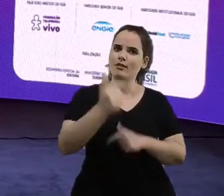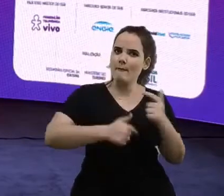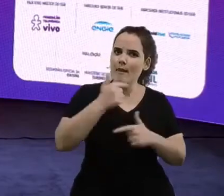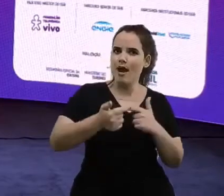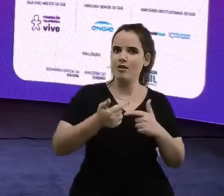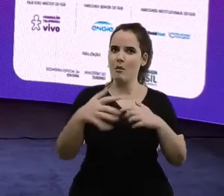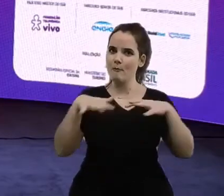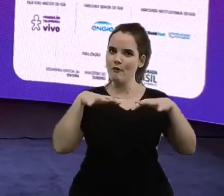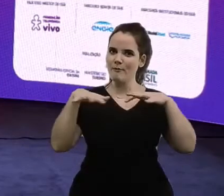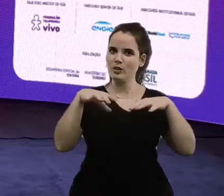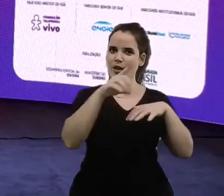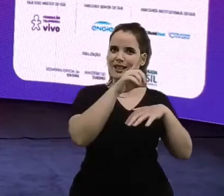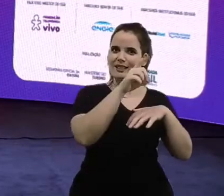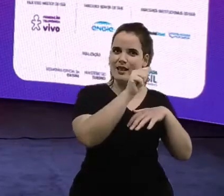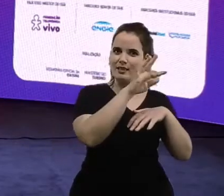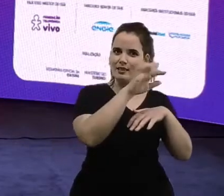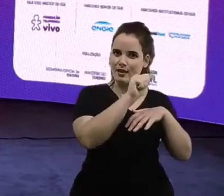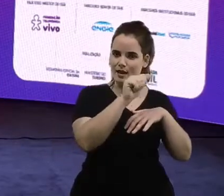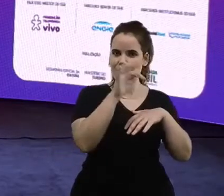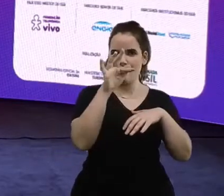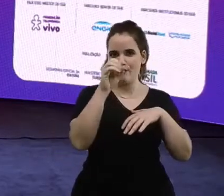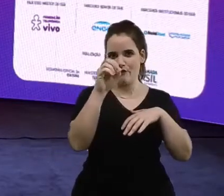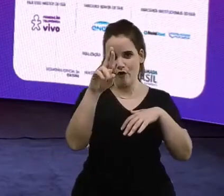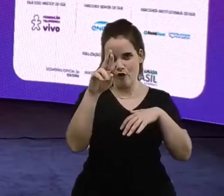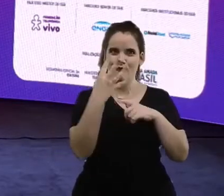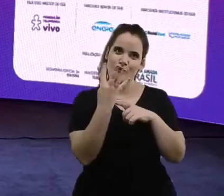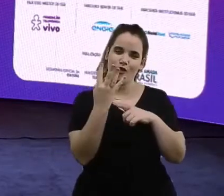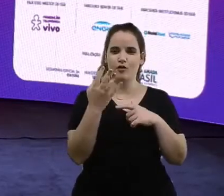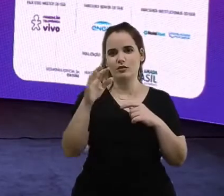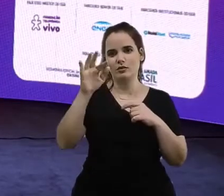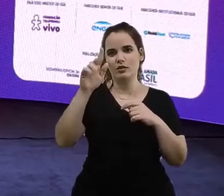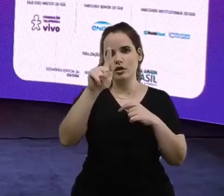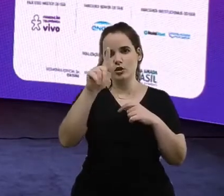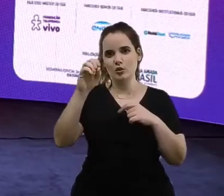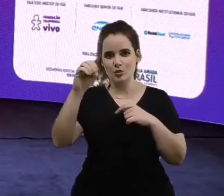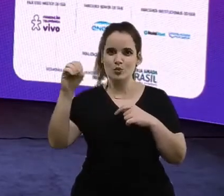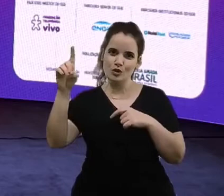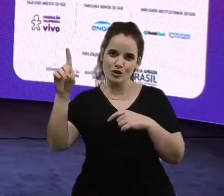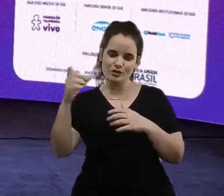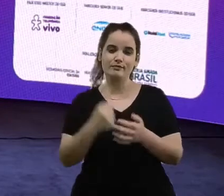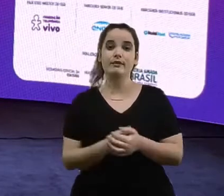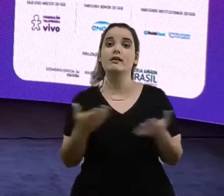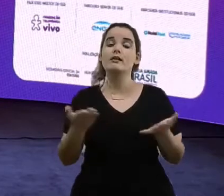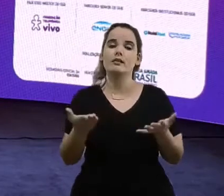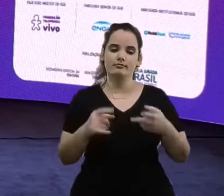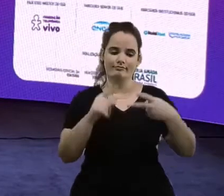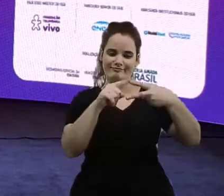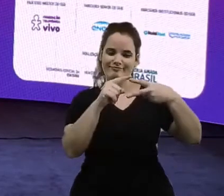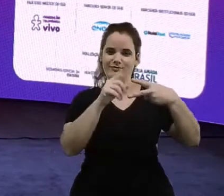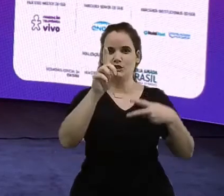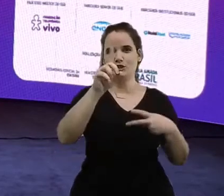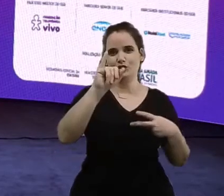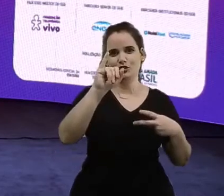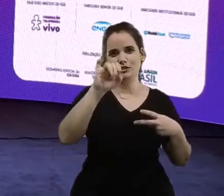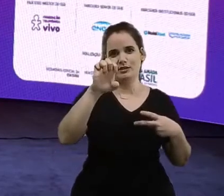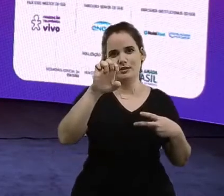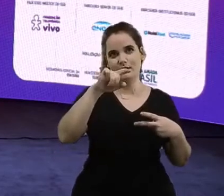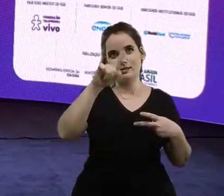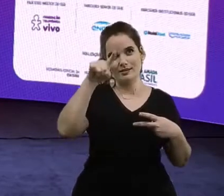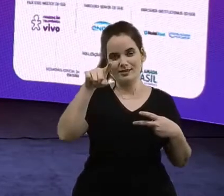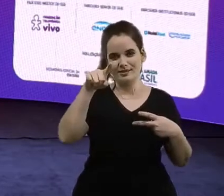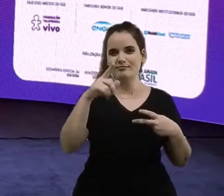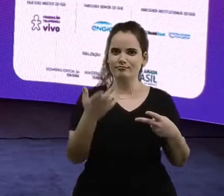Data for Good no mundo. Vou passar a palavra agora para a Dierê, para que ela possa se apresentar. E obrigada, Ana, por